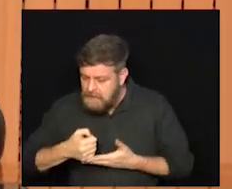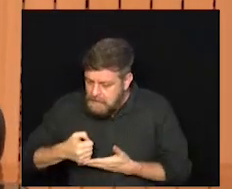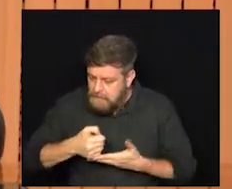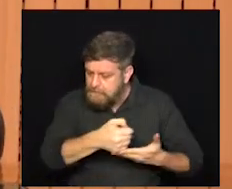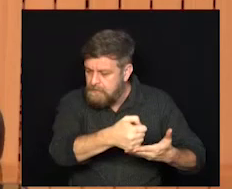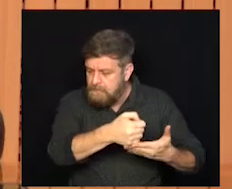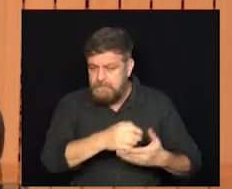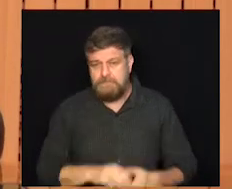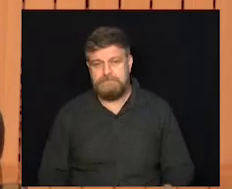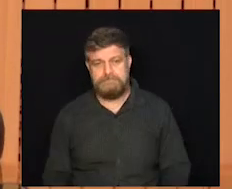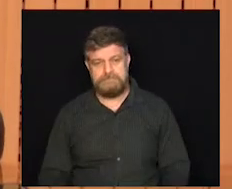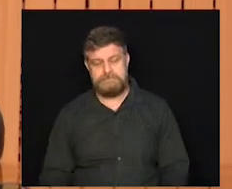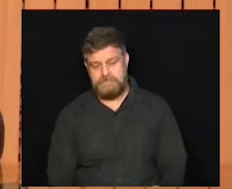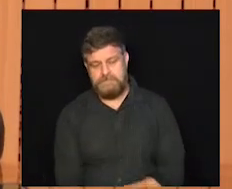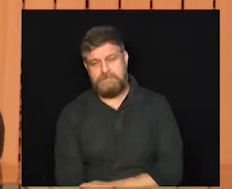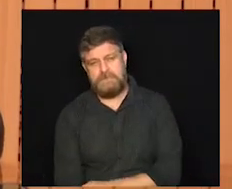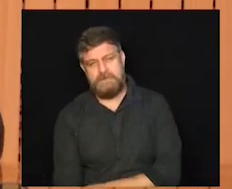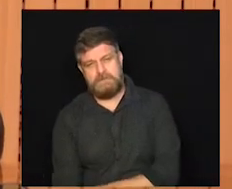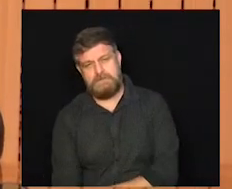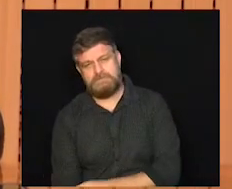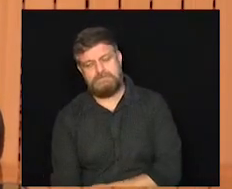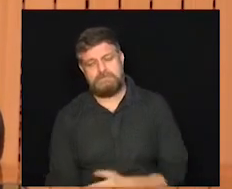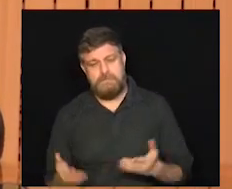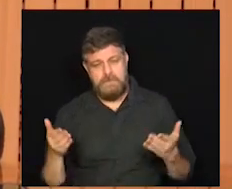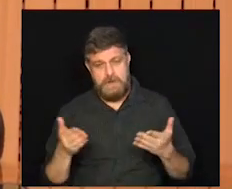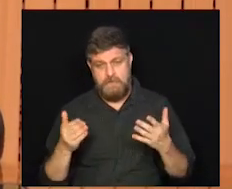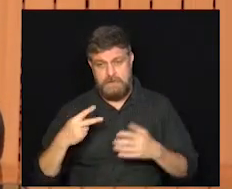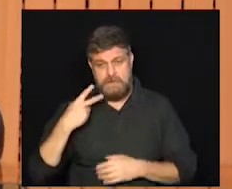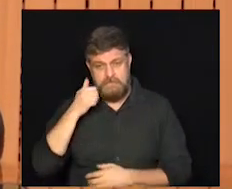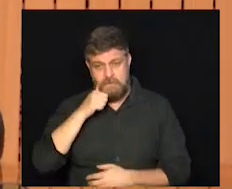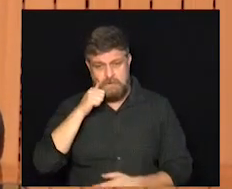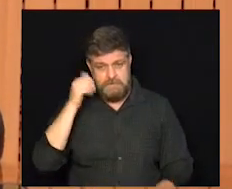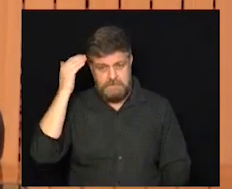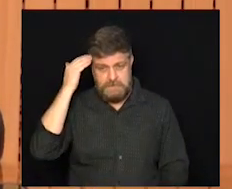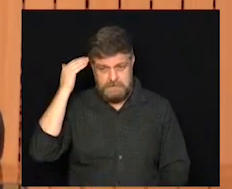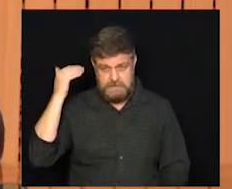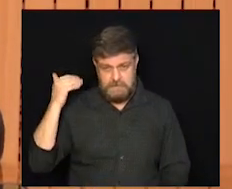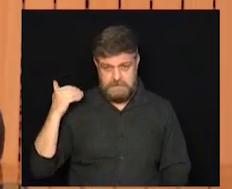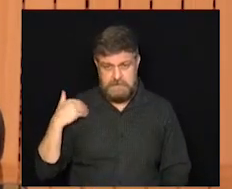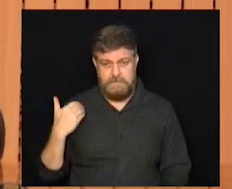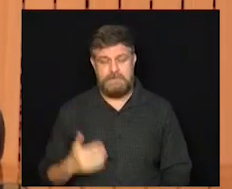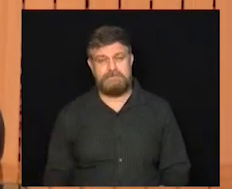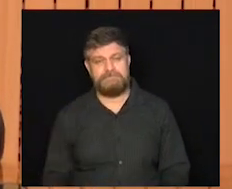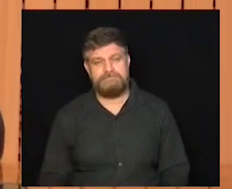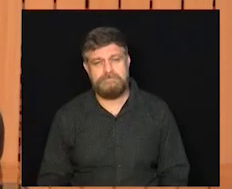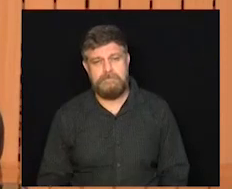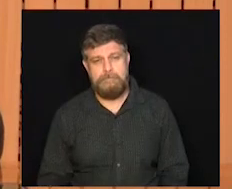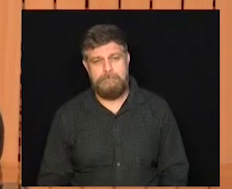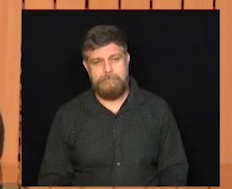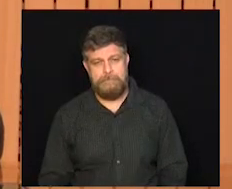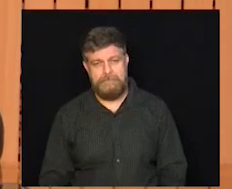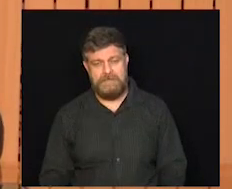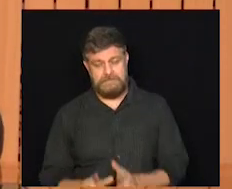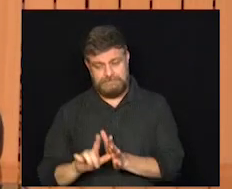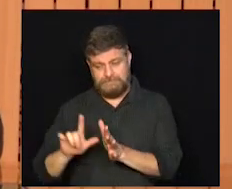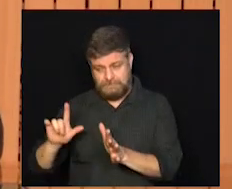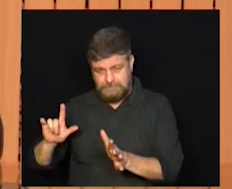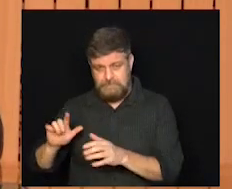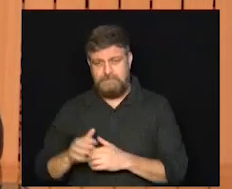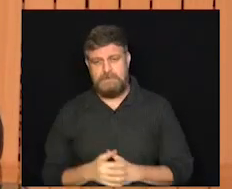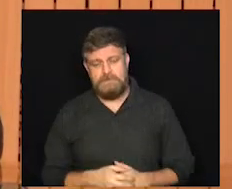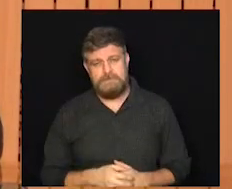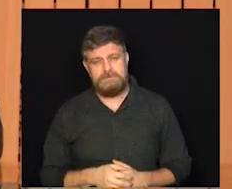viu? Quero passar, então, a palavra à vereadora Débora Palermo para a sua saudação inicial. Antes de passar à